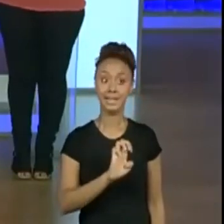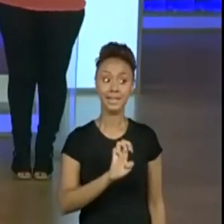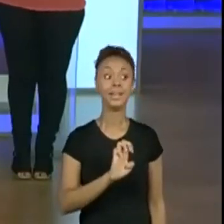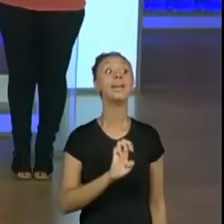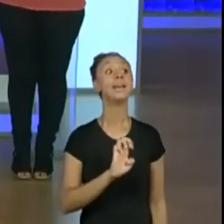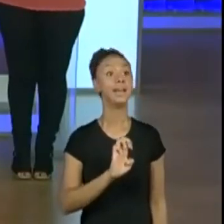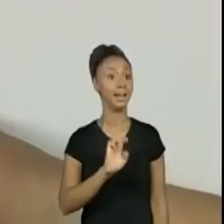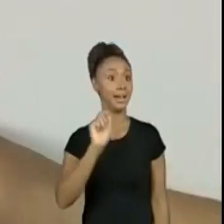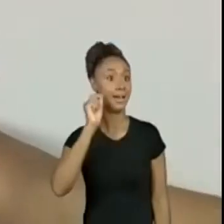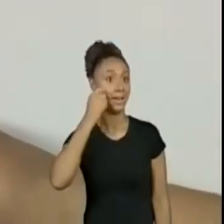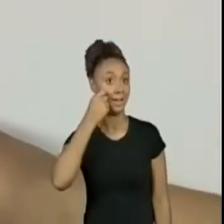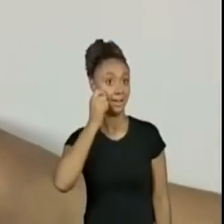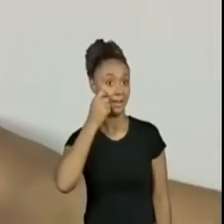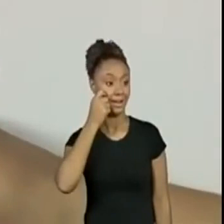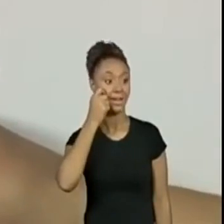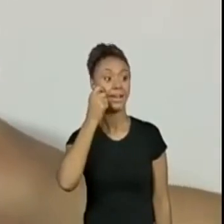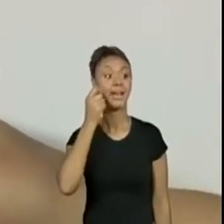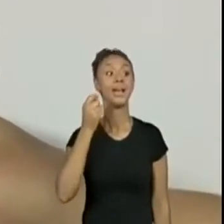ó.